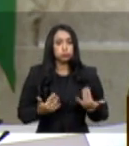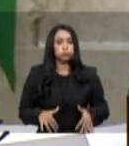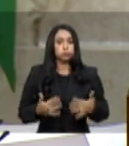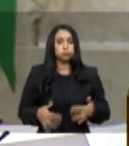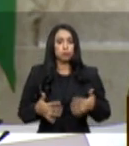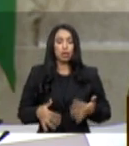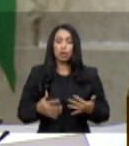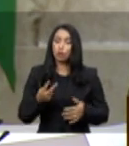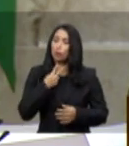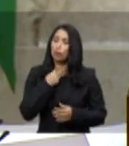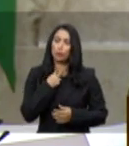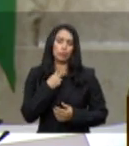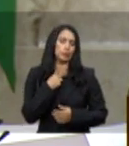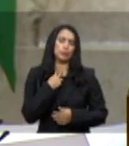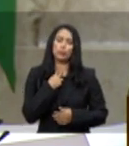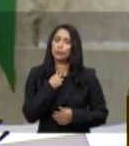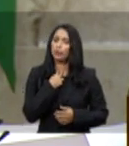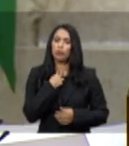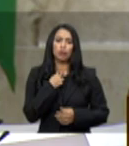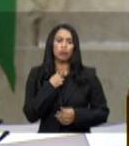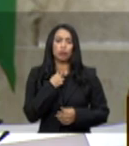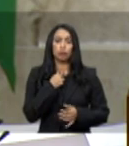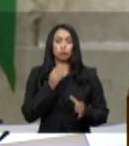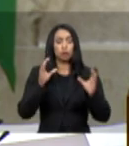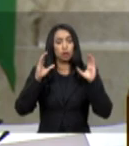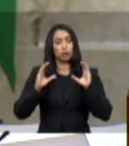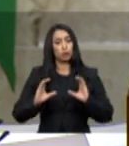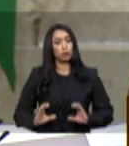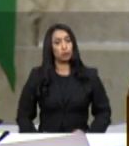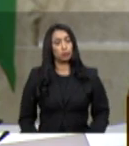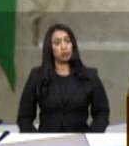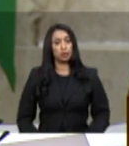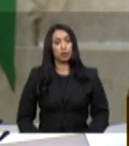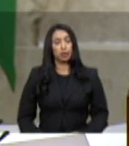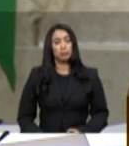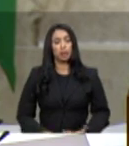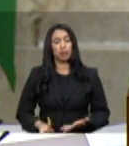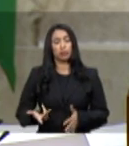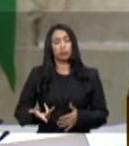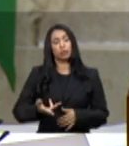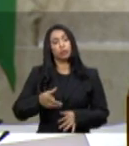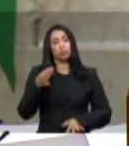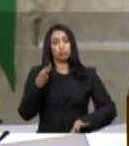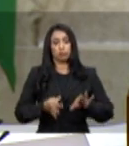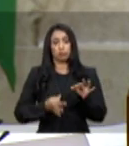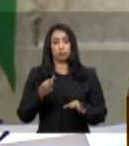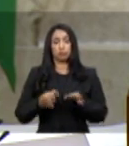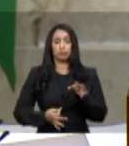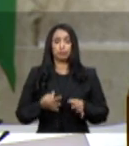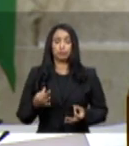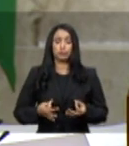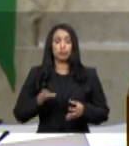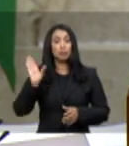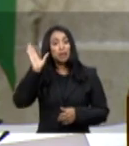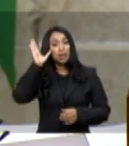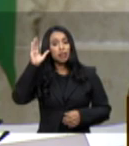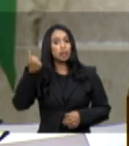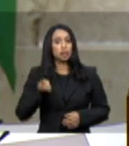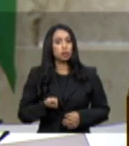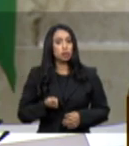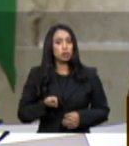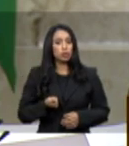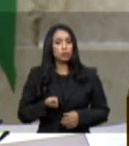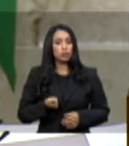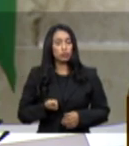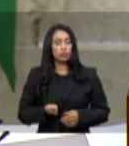ira não podem presidir nenhum comportamento nenhum a gente de estado na condução das decisões que devem